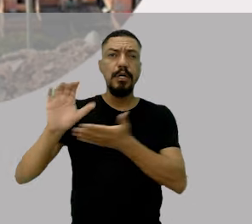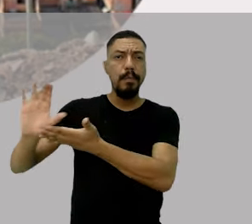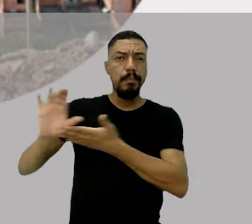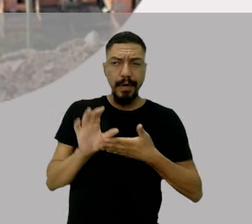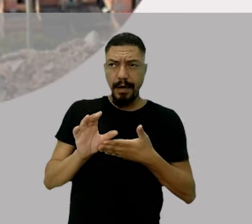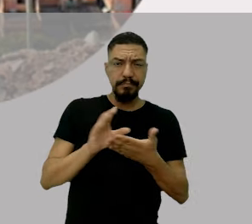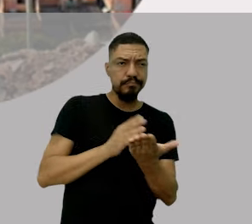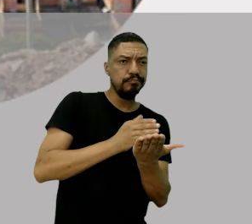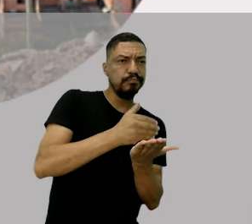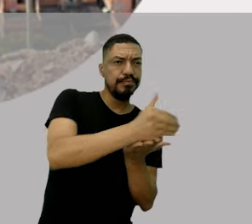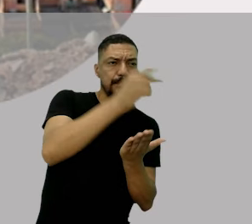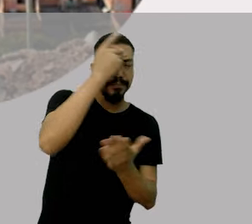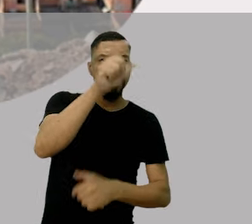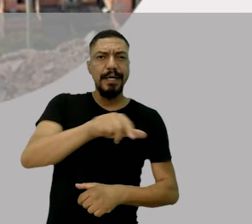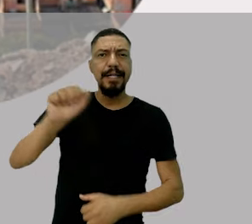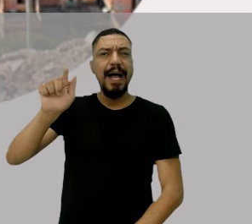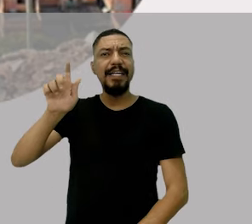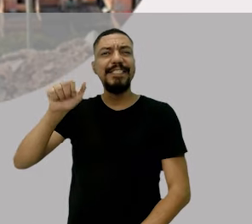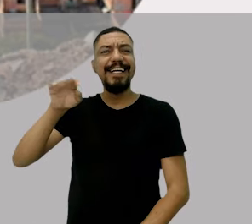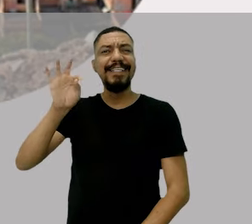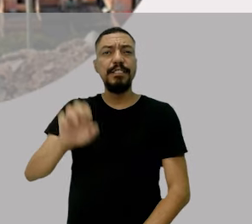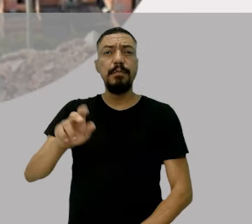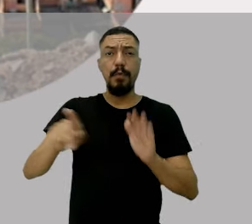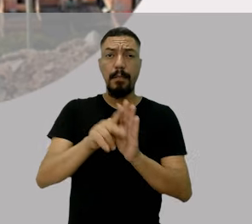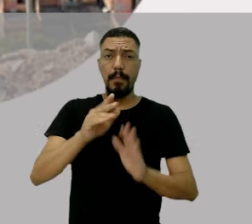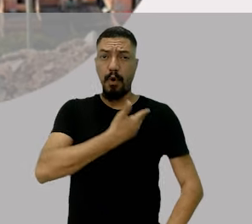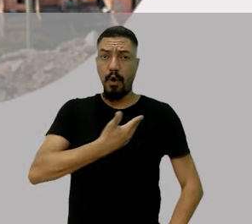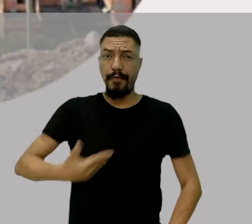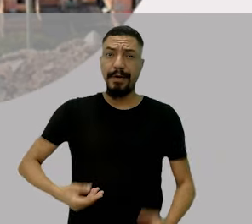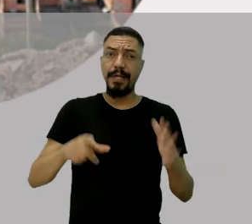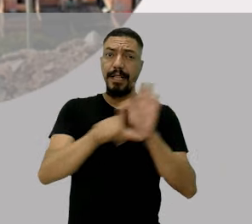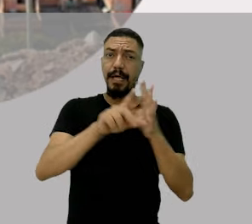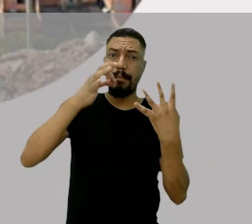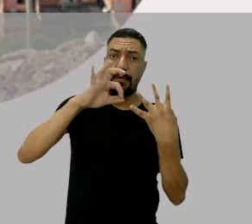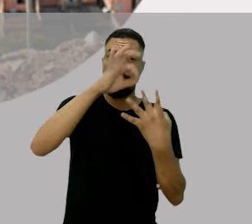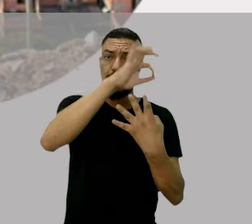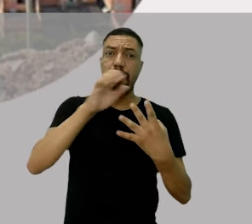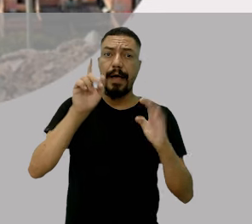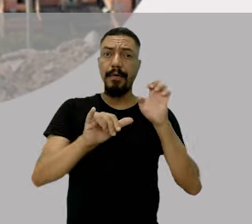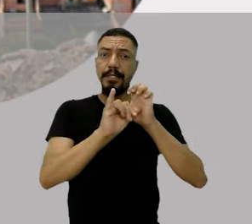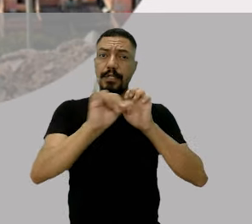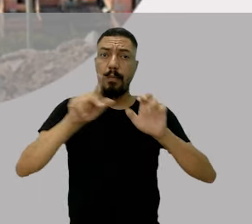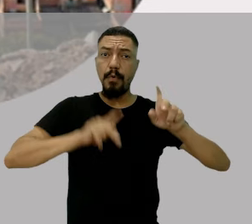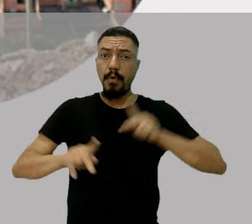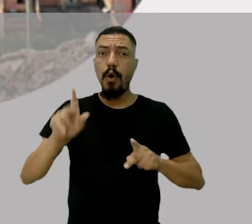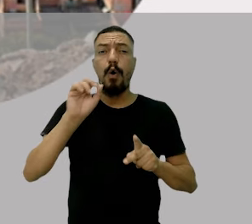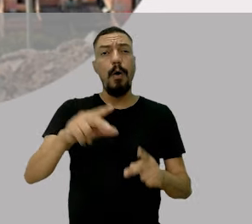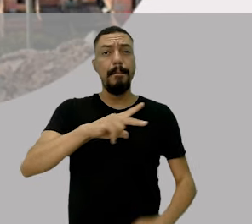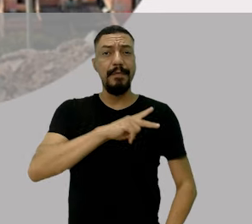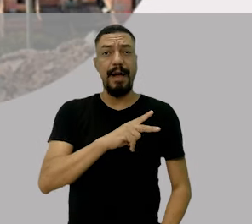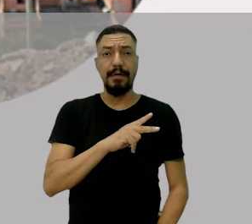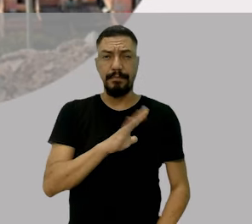ao agente. Seja esse agente público, no nosso caso, Paulo Gustavo, estamos falando de edital público, mas esse agente pode ser